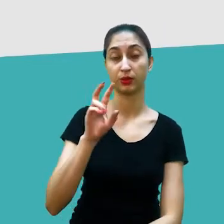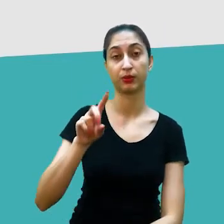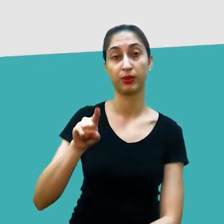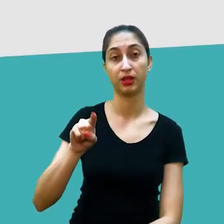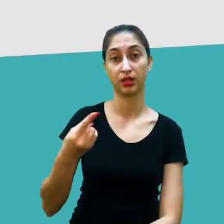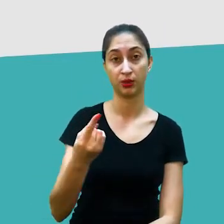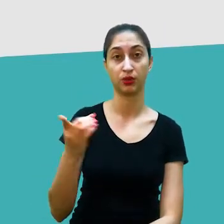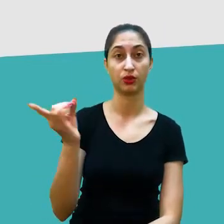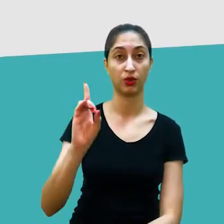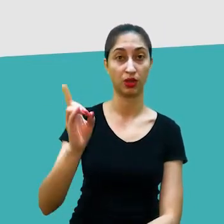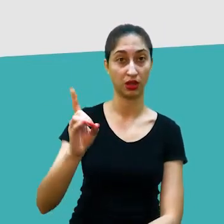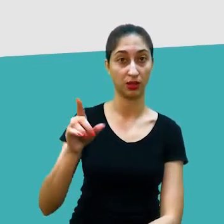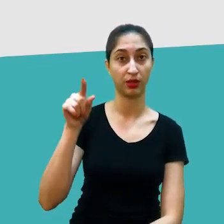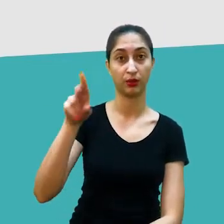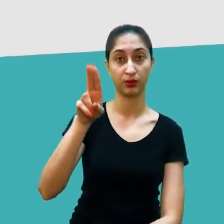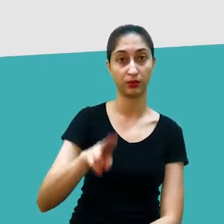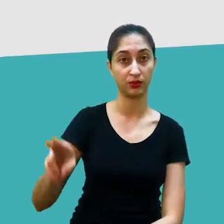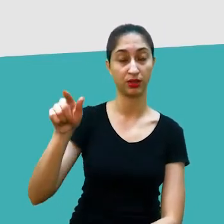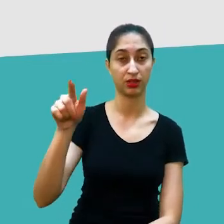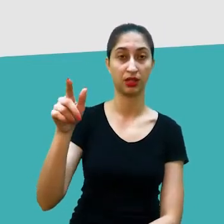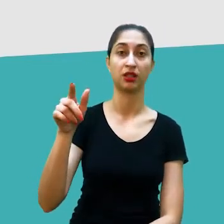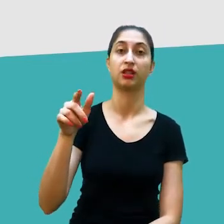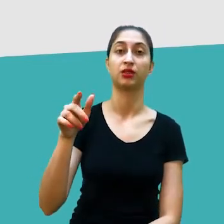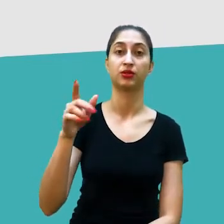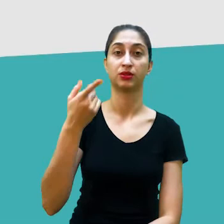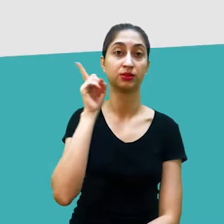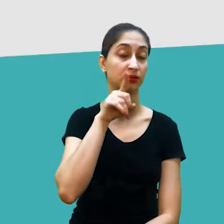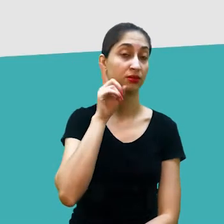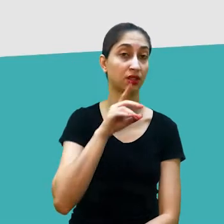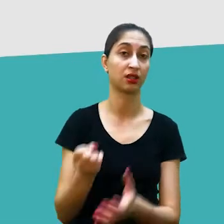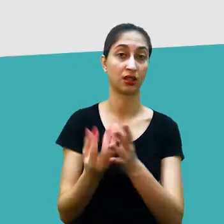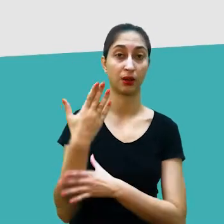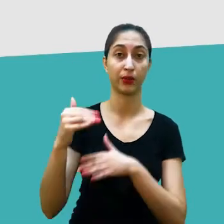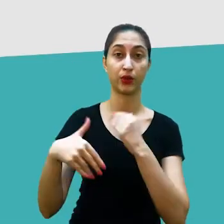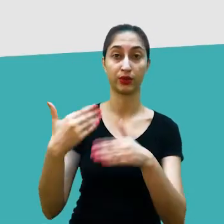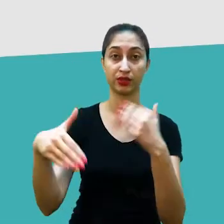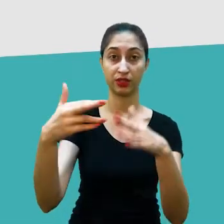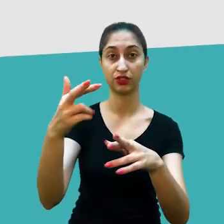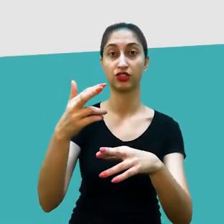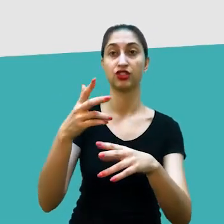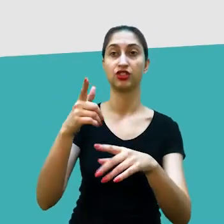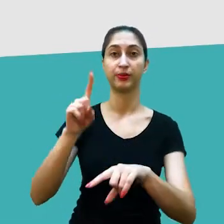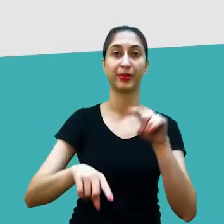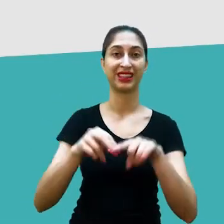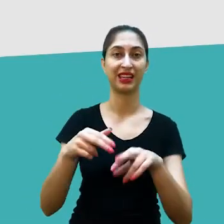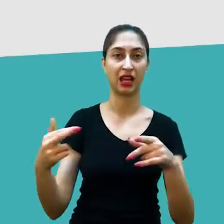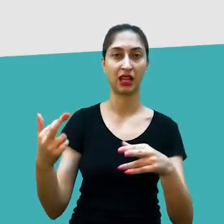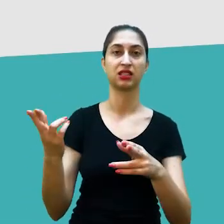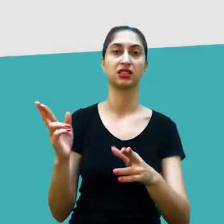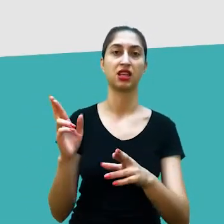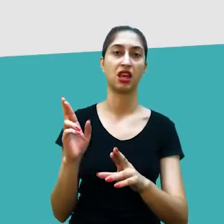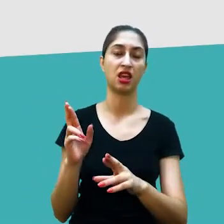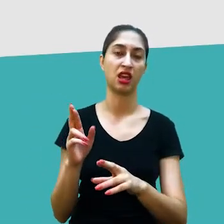uma universidade dos Estados Unidos, o MIT, desenvolver processos de recuperação de matéria-prima, ou